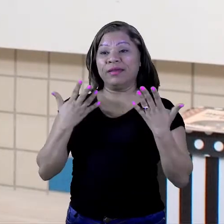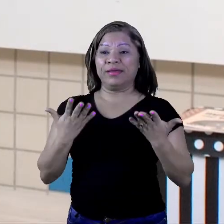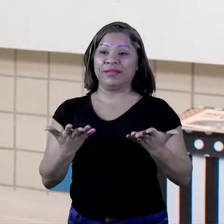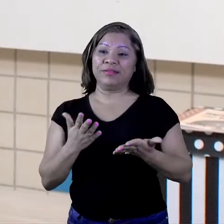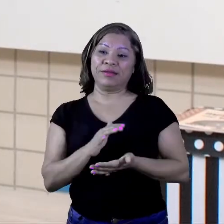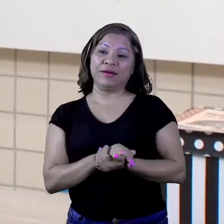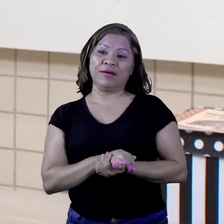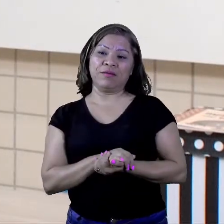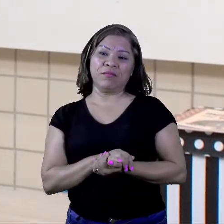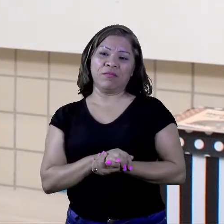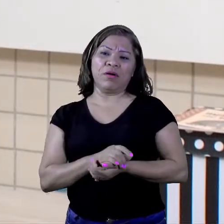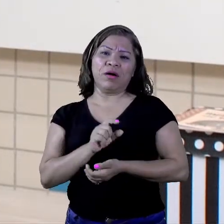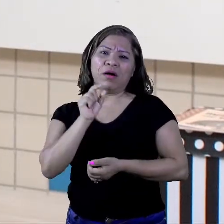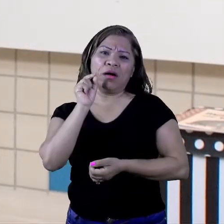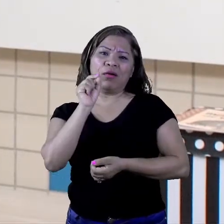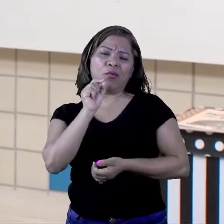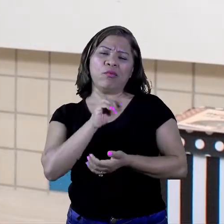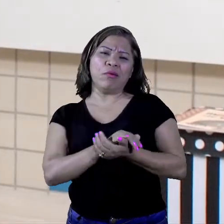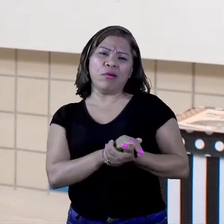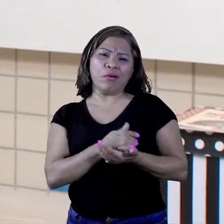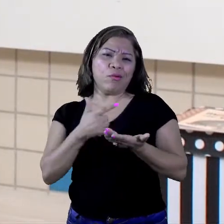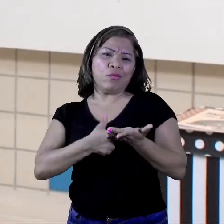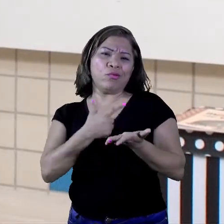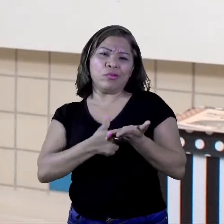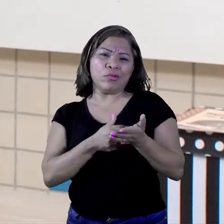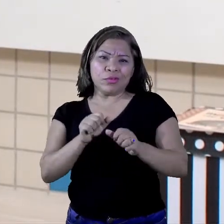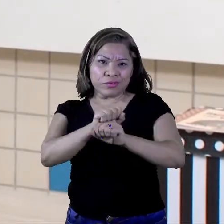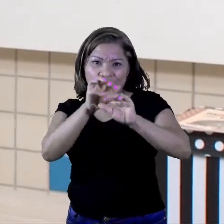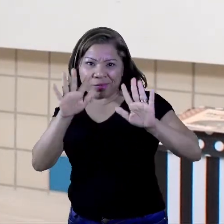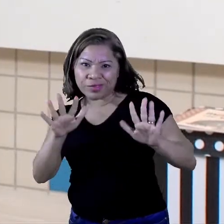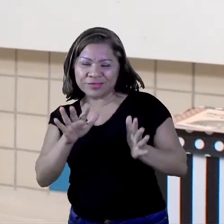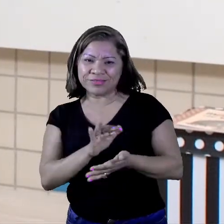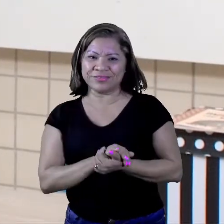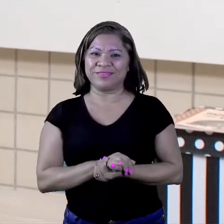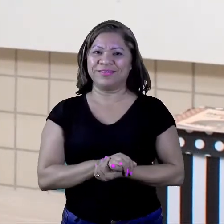nosso livro mágico. Eu vou fazer as perguntas e você vai